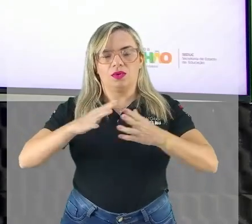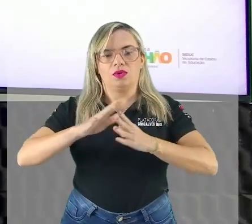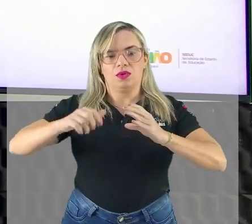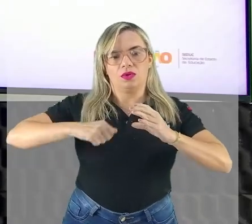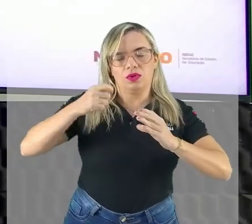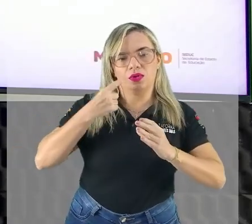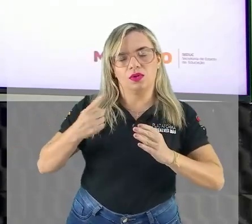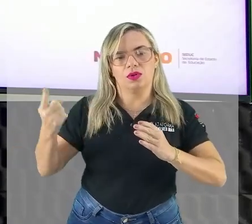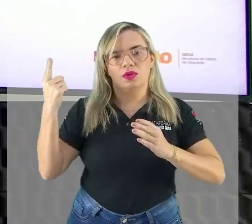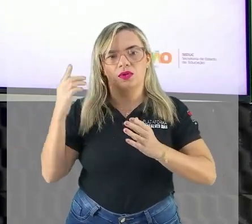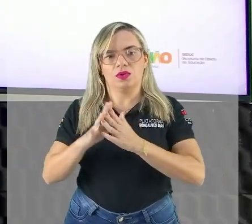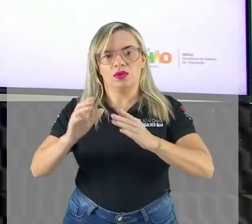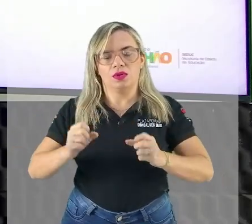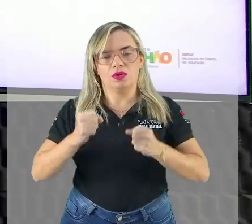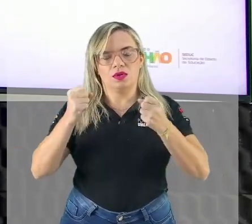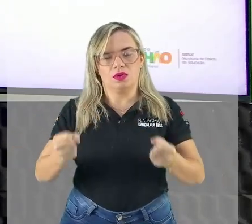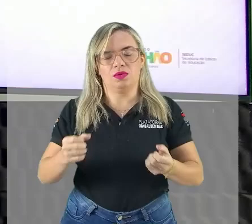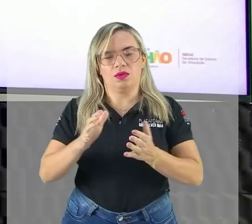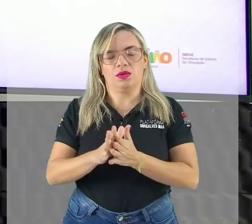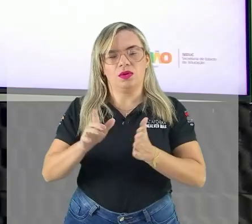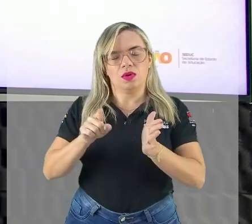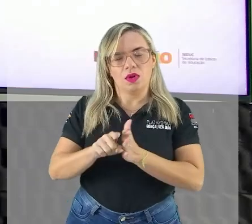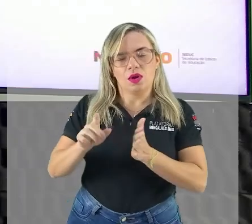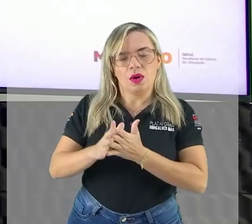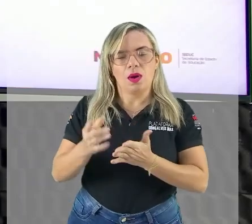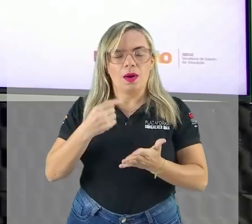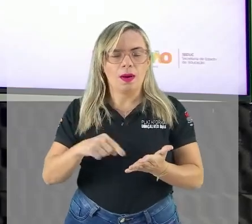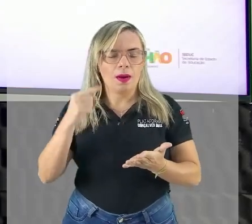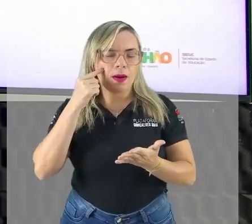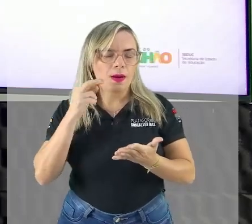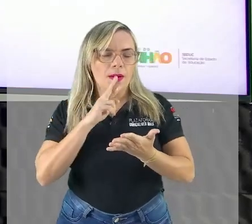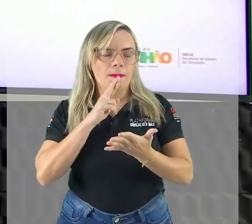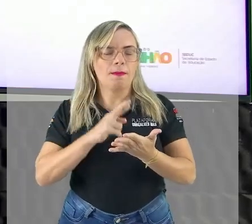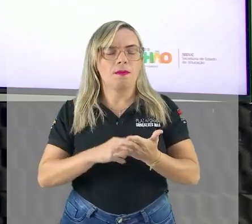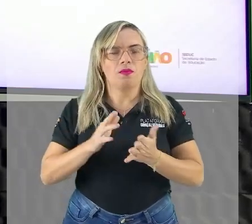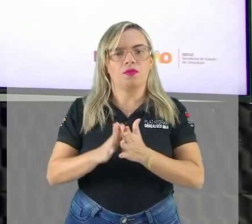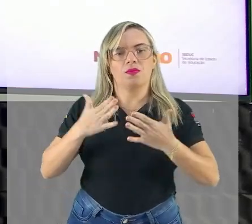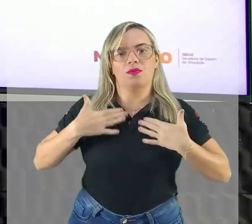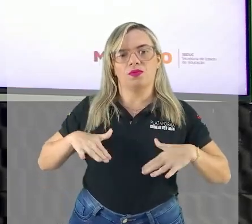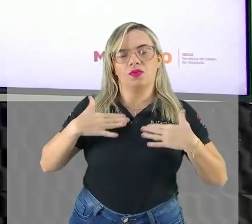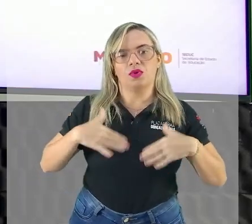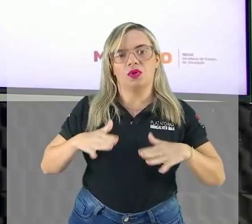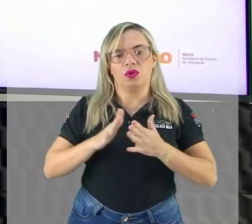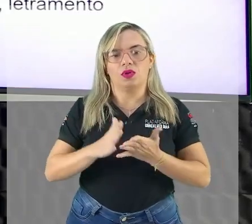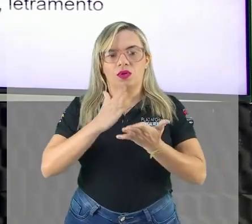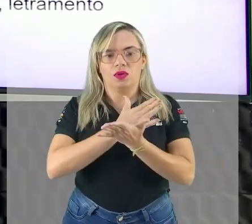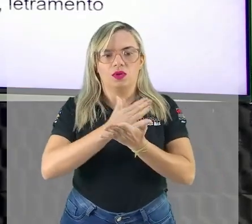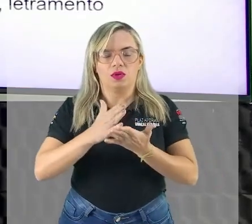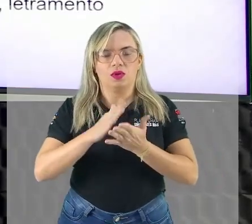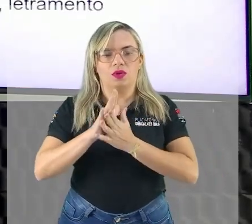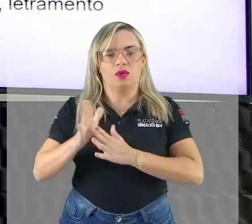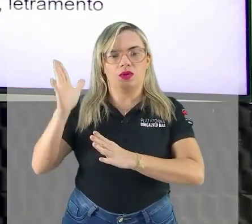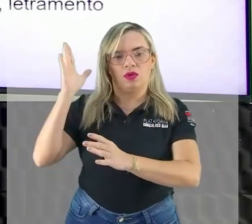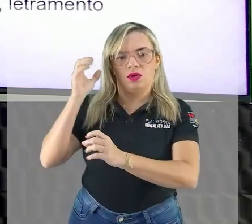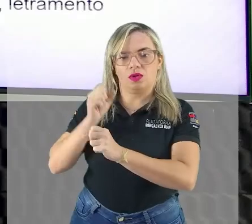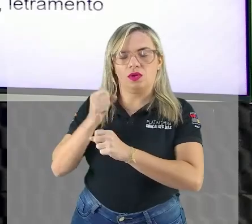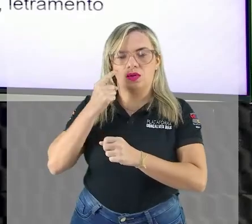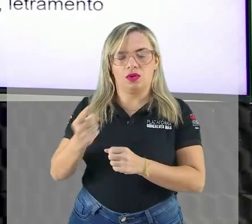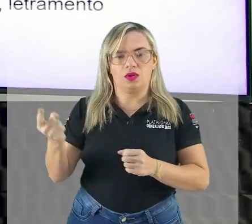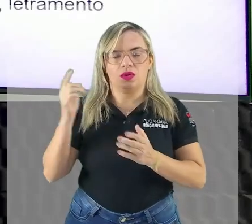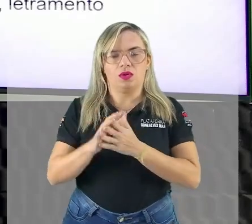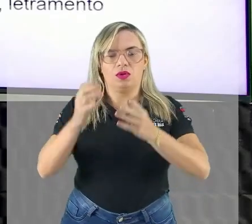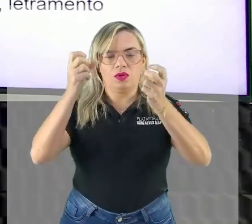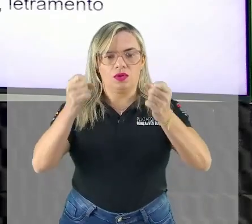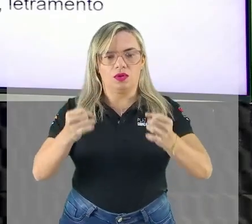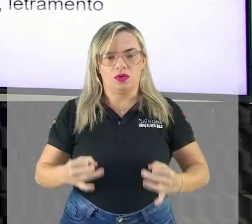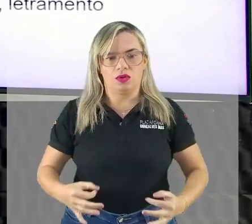vídeo para poder estar conferindo certinho, relendo, tentando responder com mais calma. E aí a gente vai começar neste momento a nossa revisão,